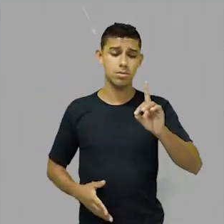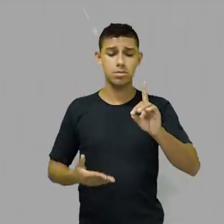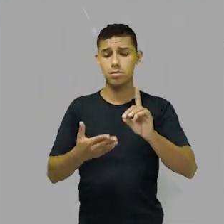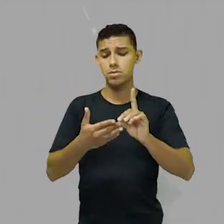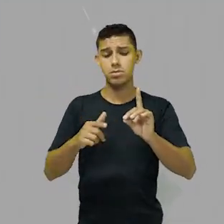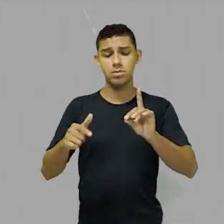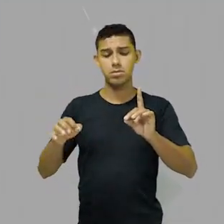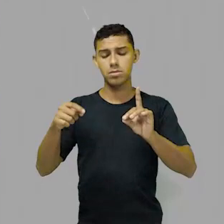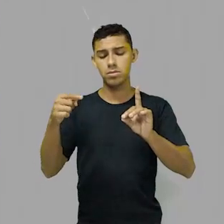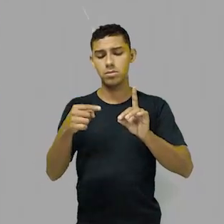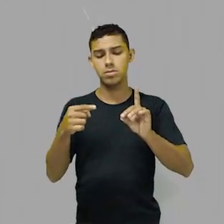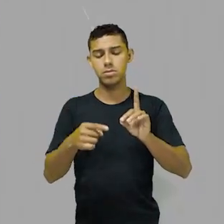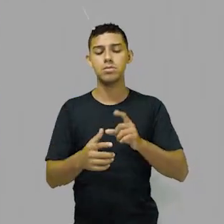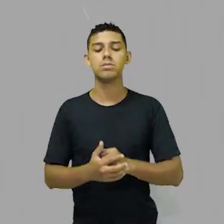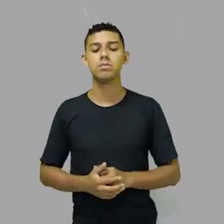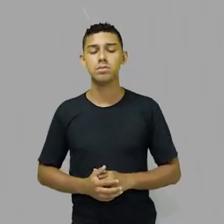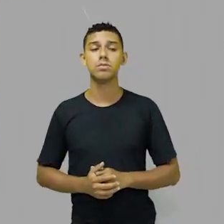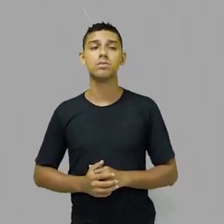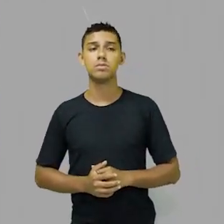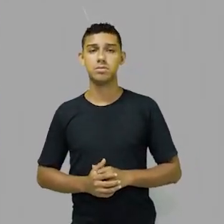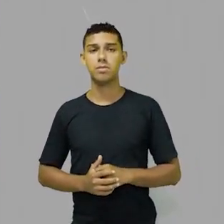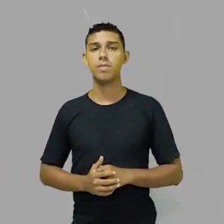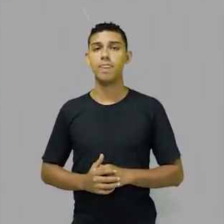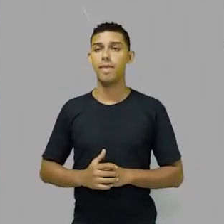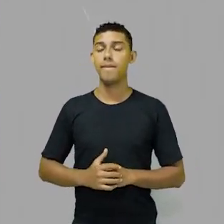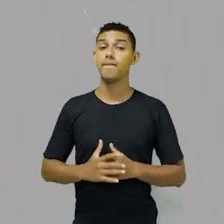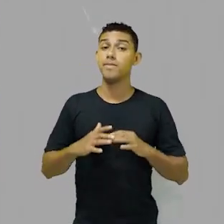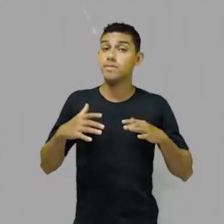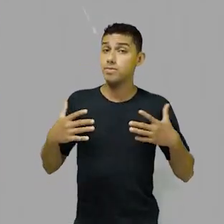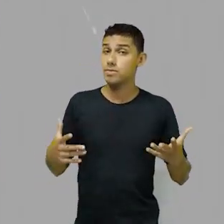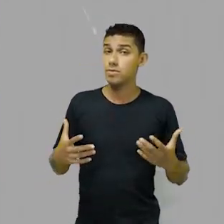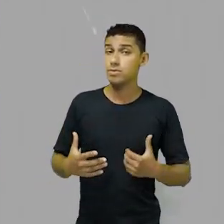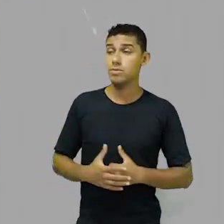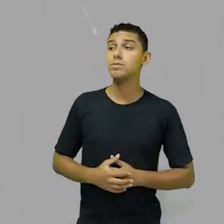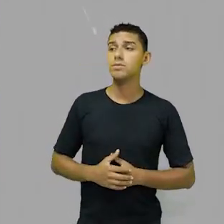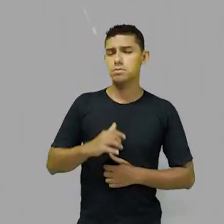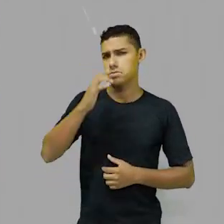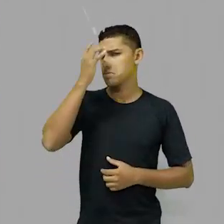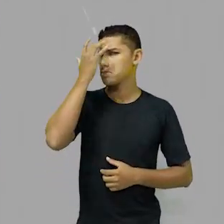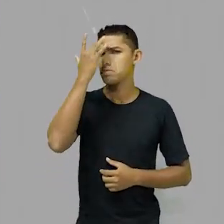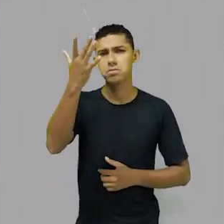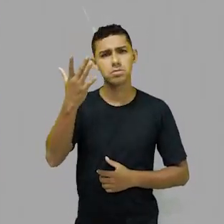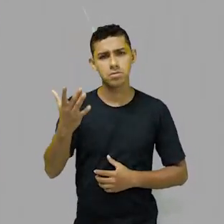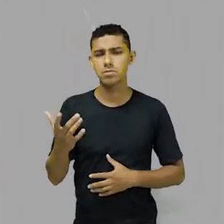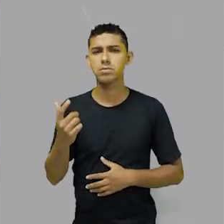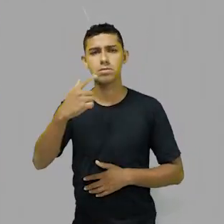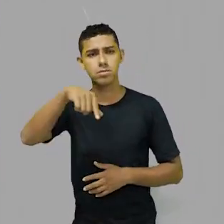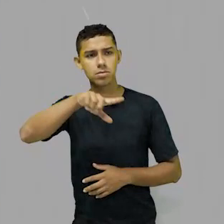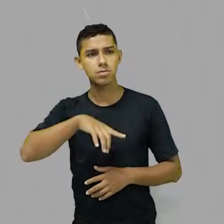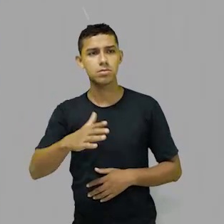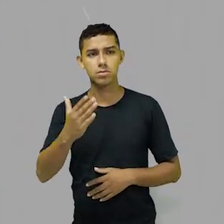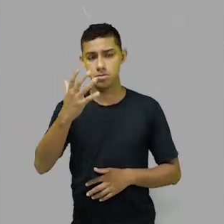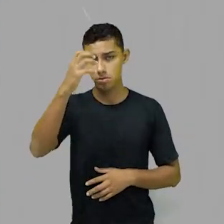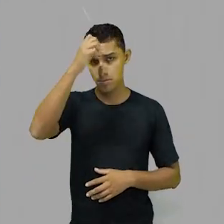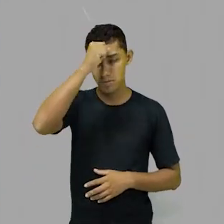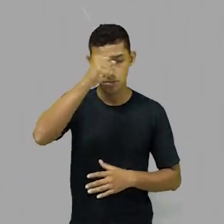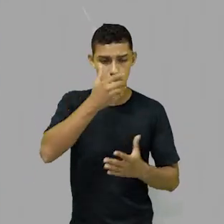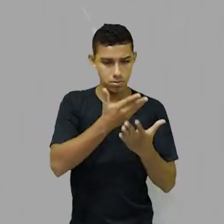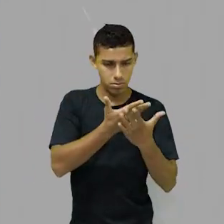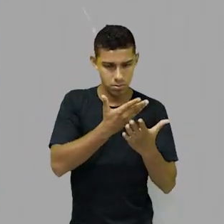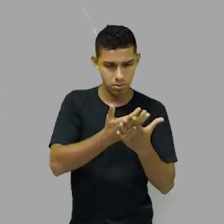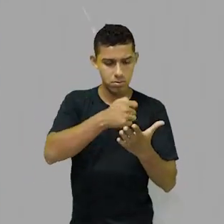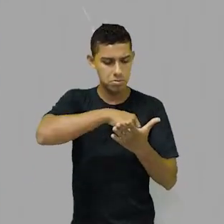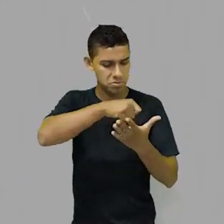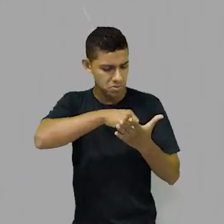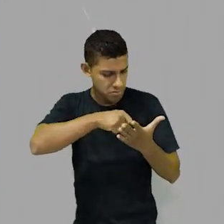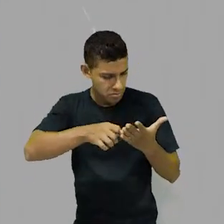não tem uracila é a letra D. Pessoal, muito fácil, tá? Basta você voltar para as